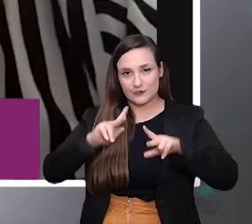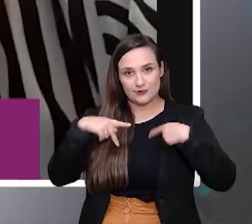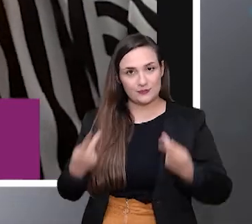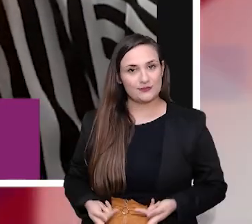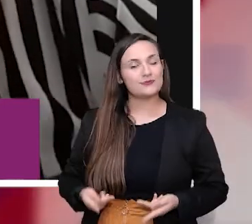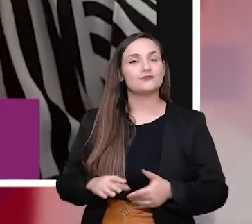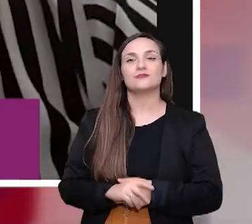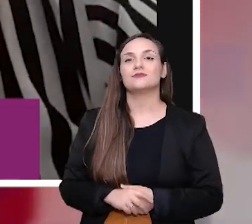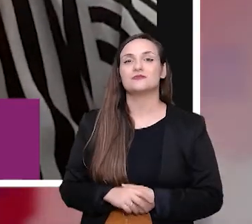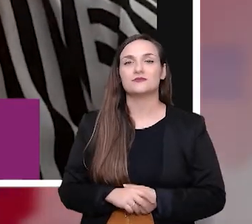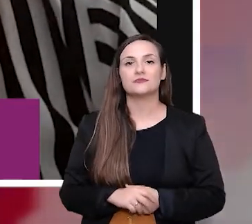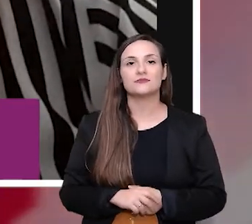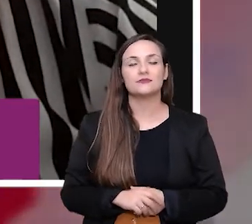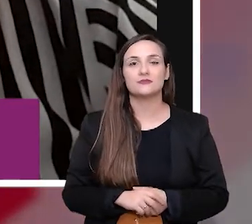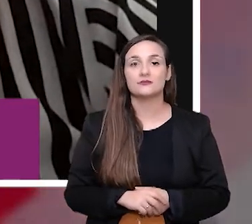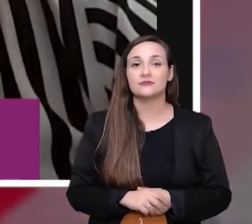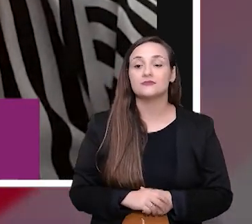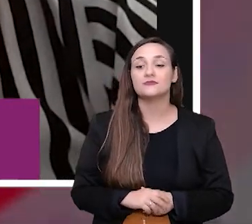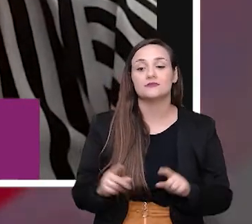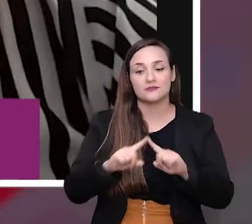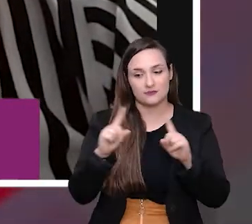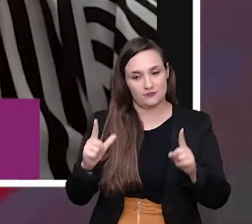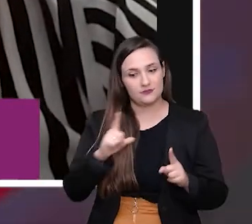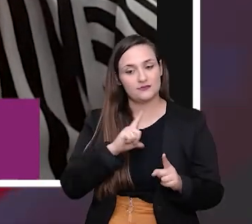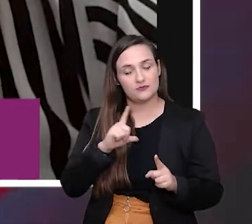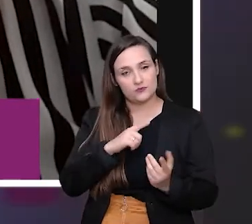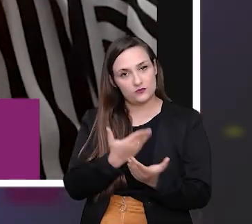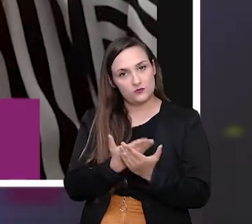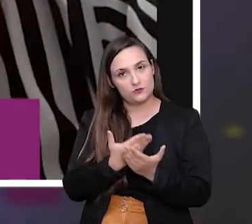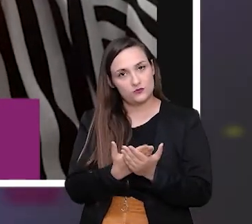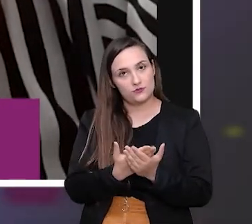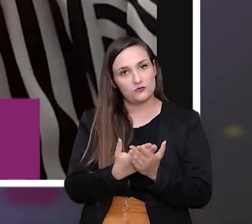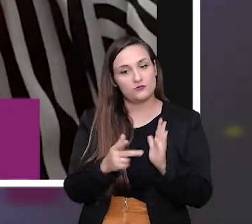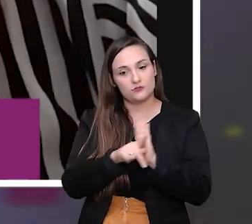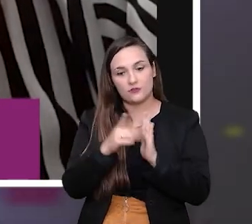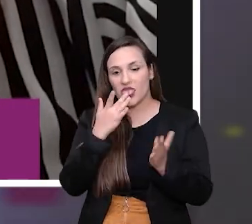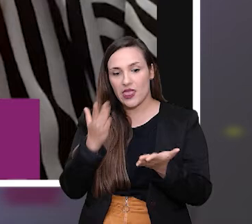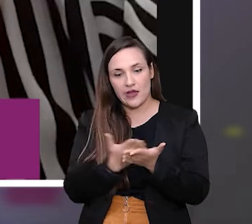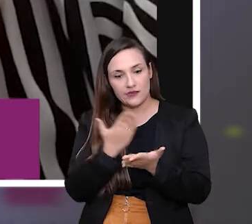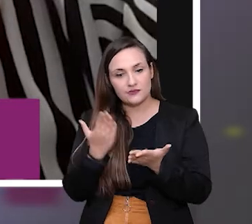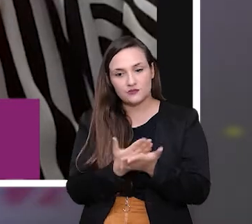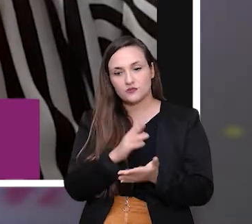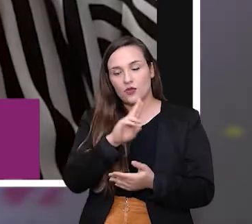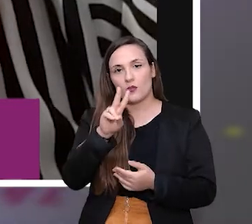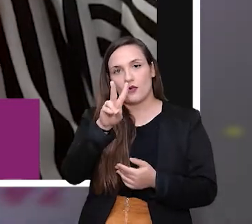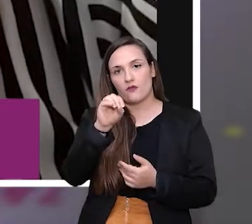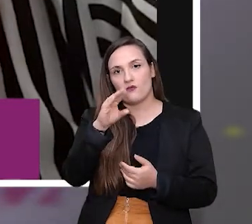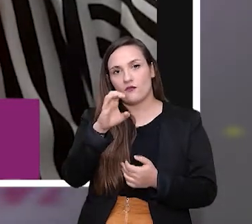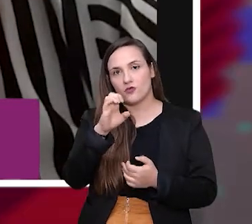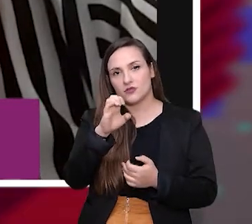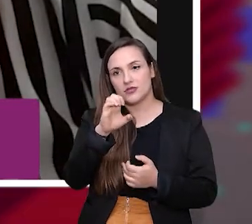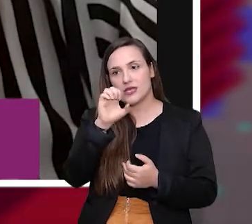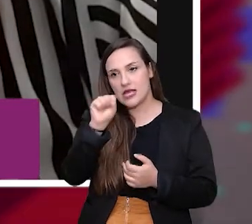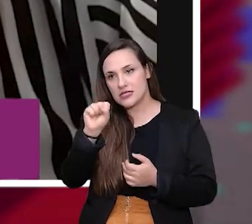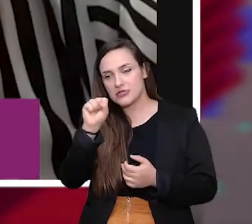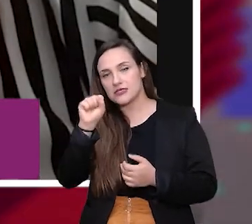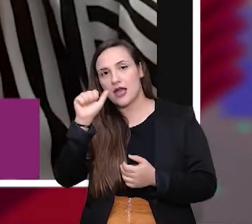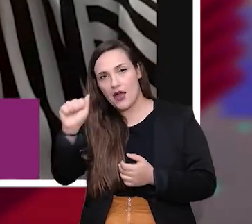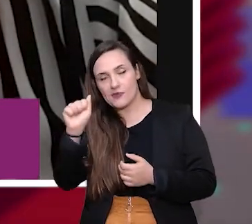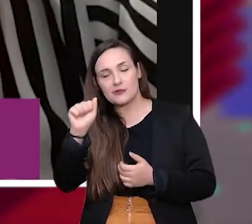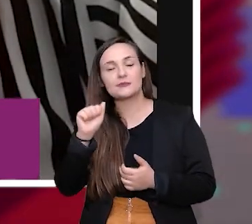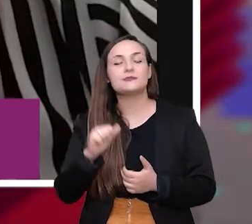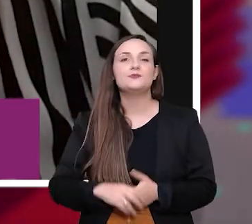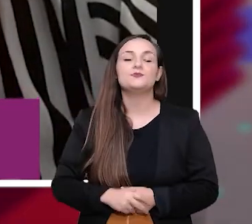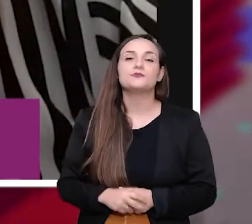humano, mas também foi um estudo divulgado pela revista Você S.A., também nesse ano de